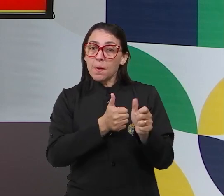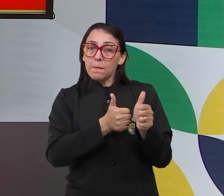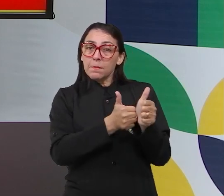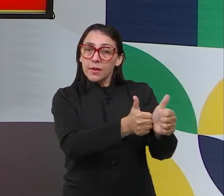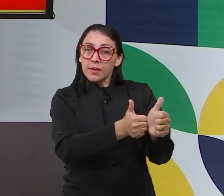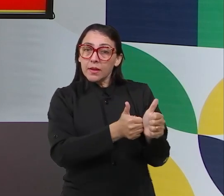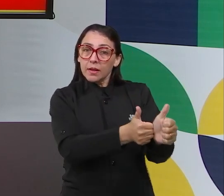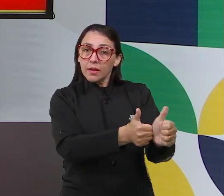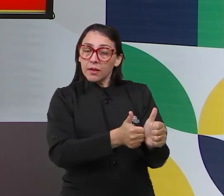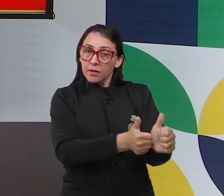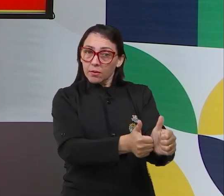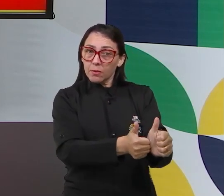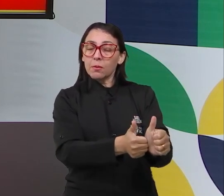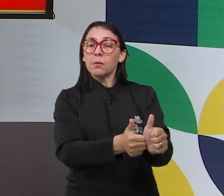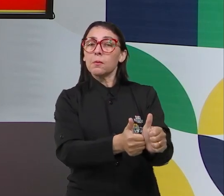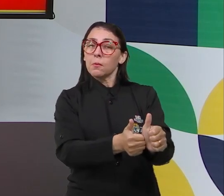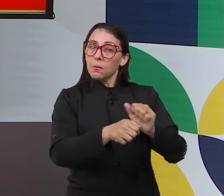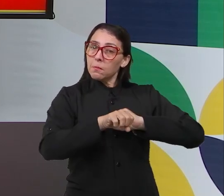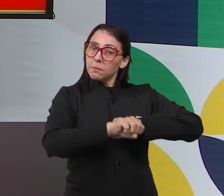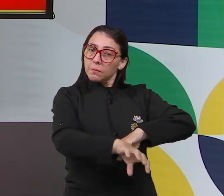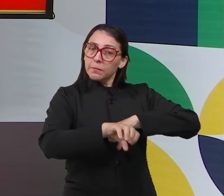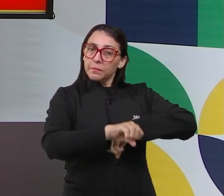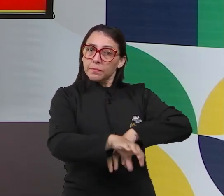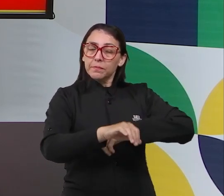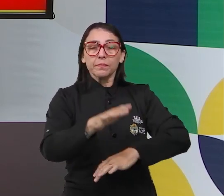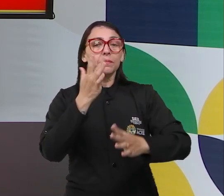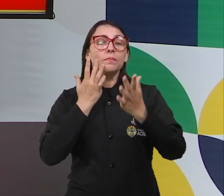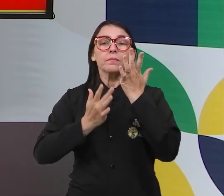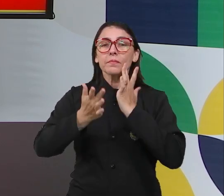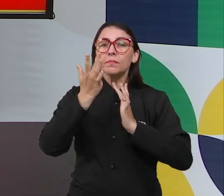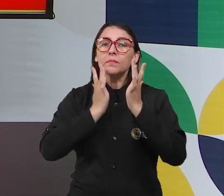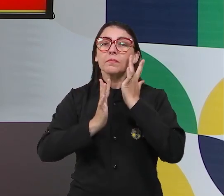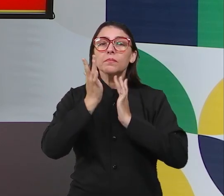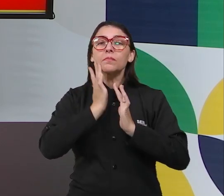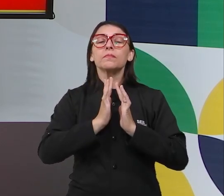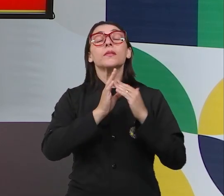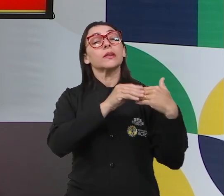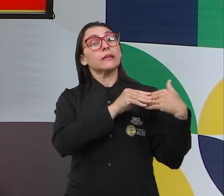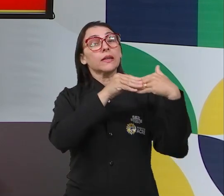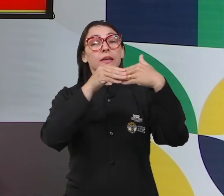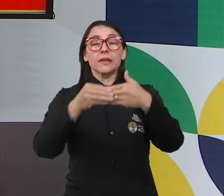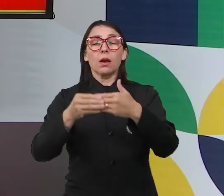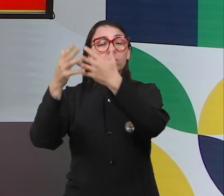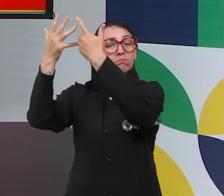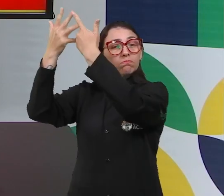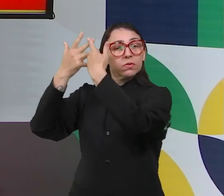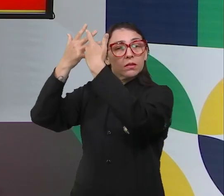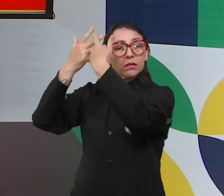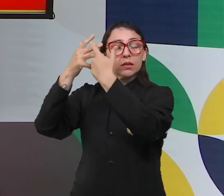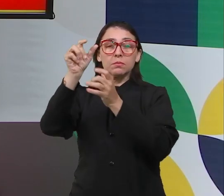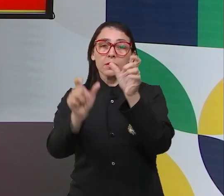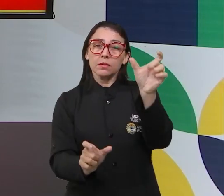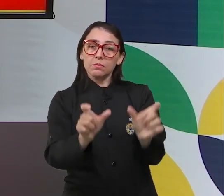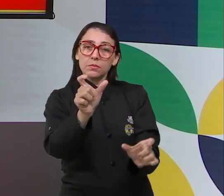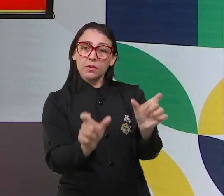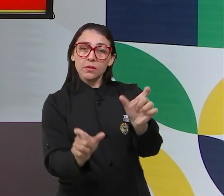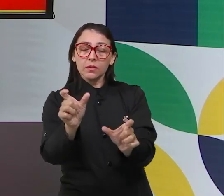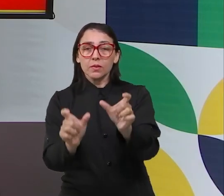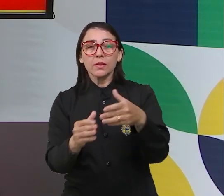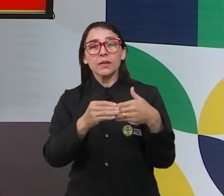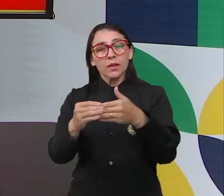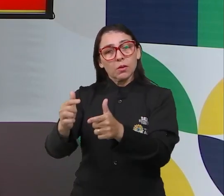ele trabalhar esse tipo de teatro, né, no qual ele levava reflexões para as pessoas, ele